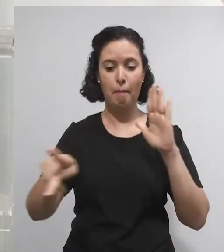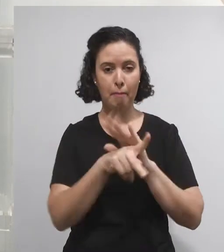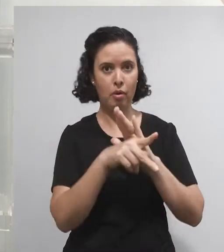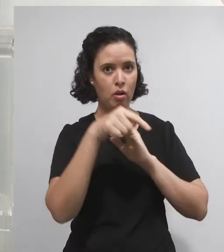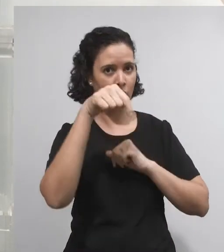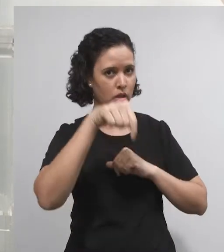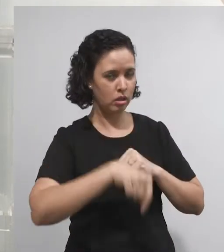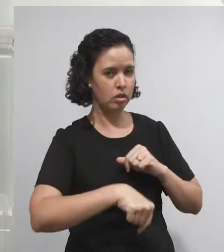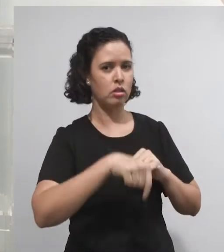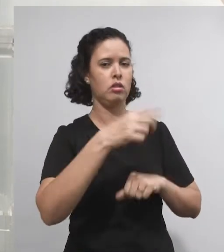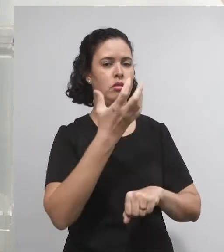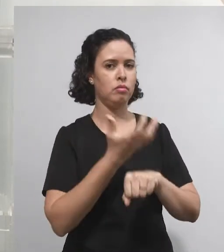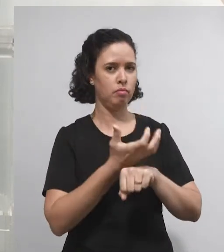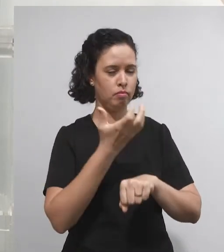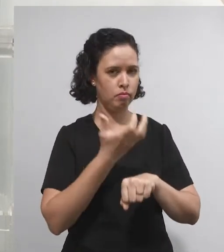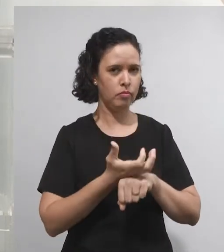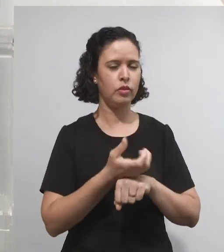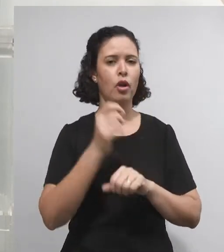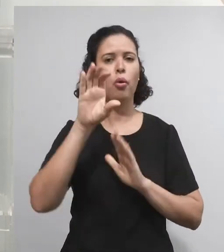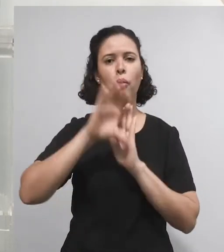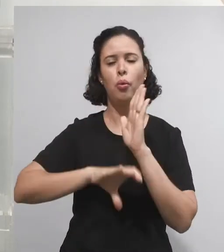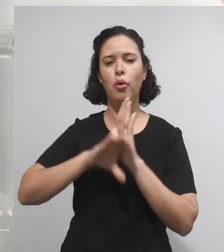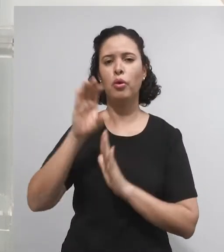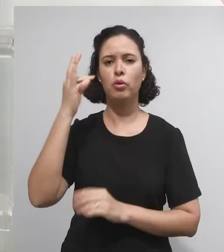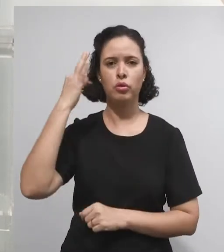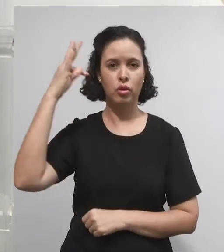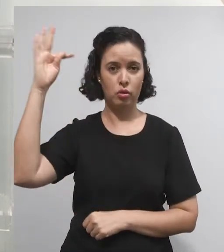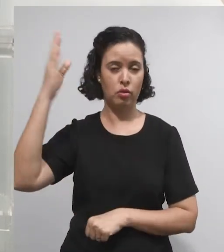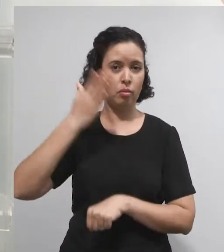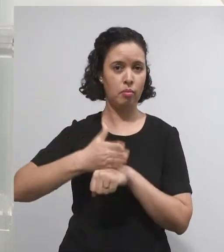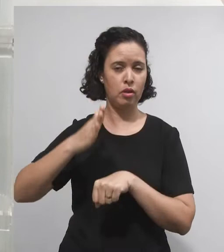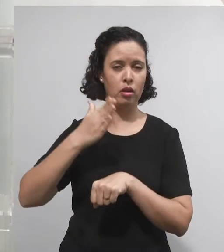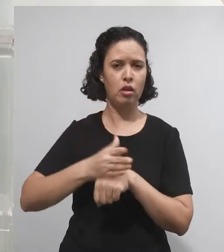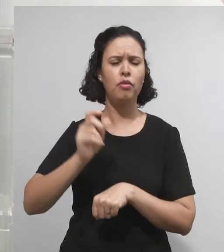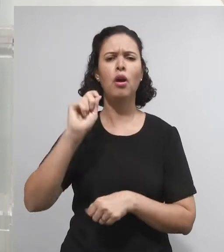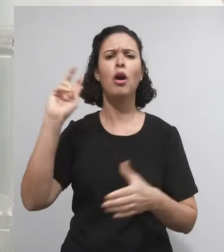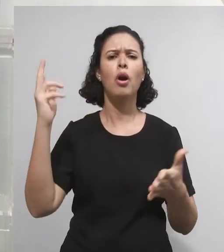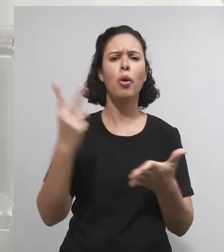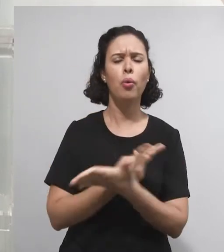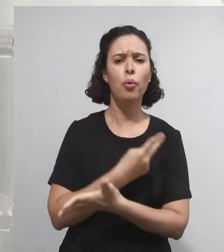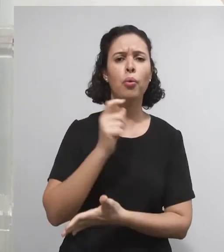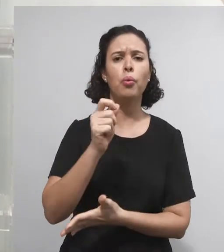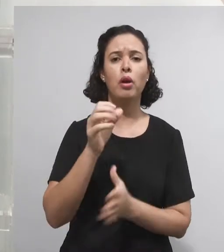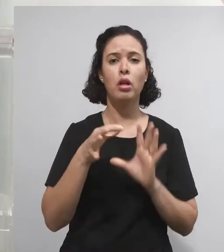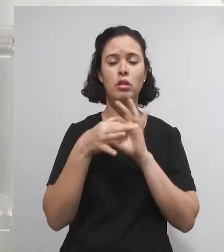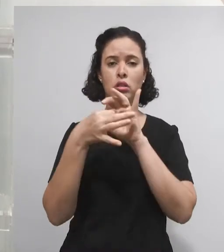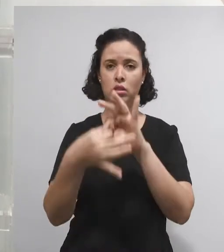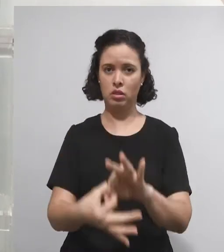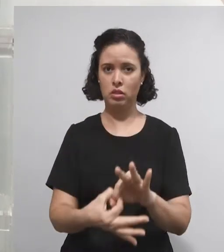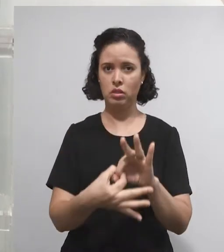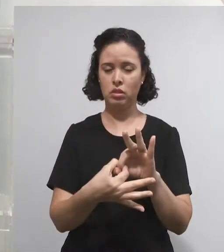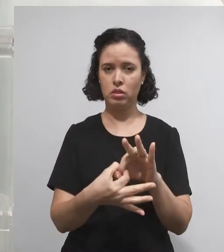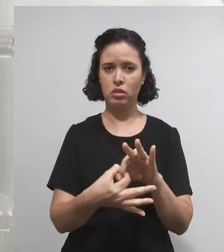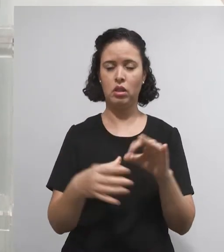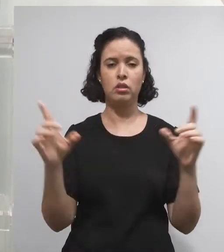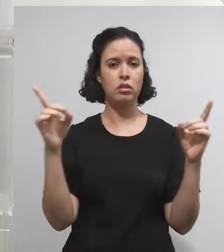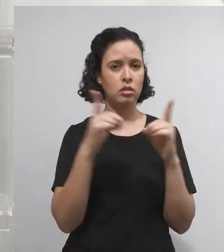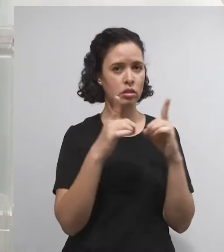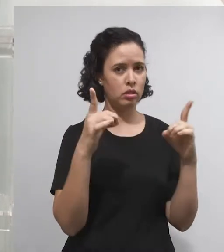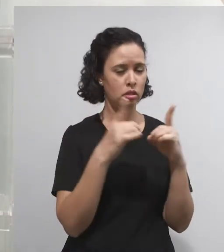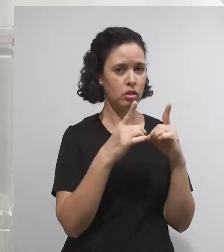seja, da jornada de currículo, teorias e prática, ela acontecerá integrada